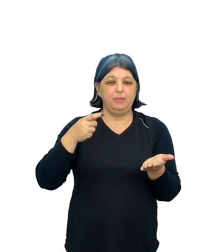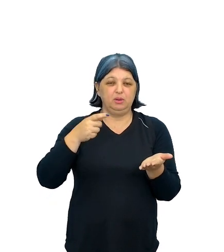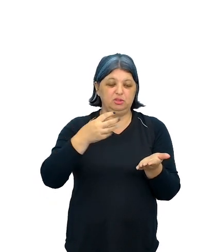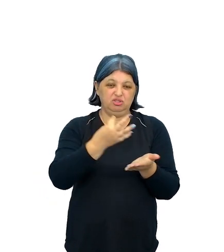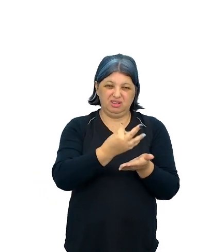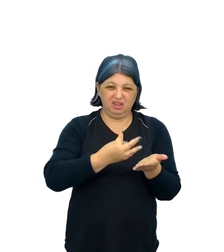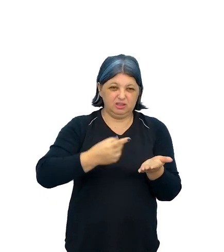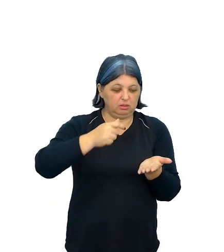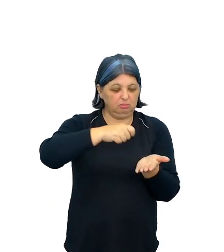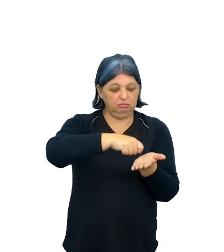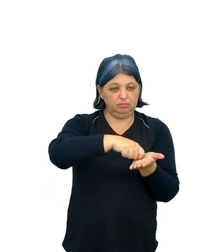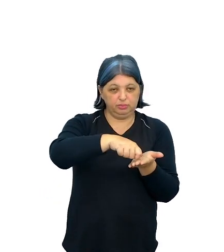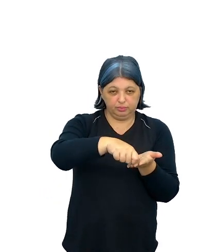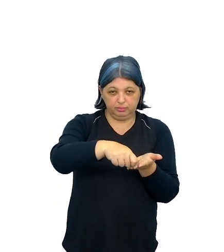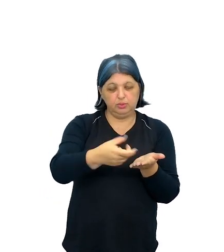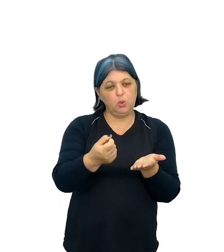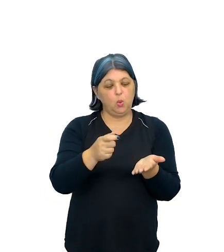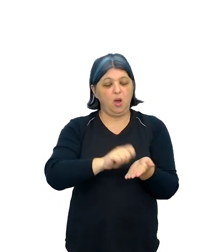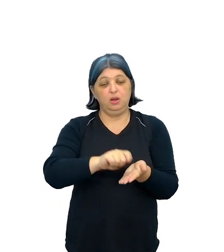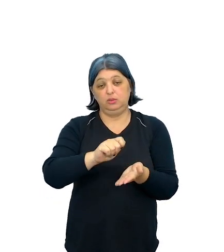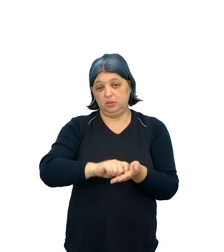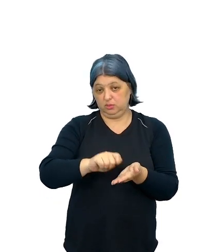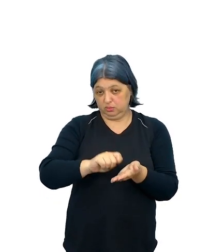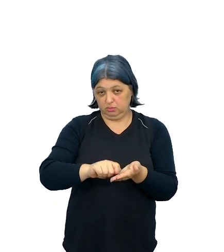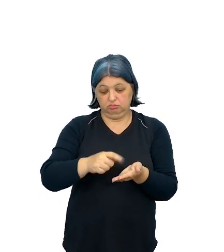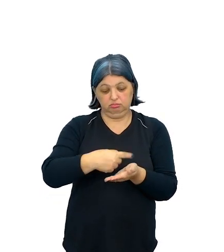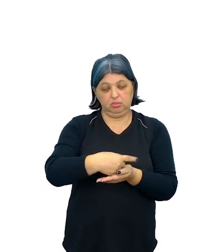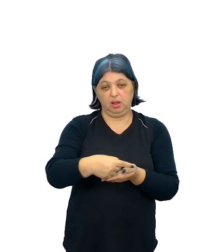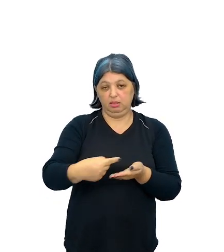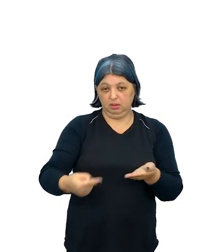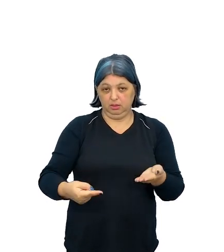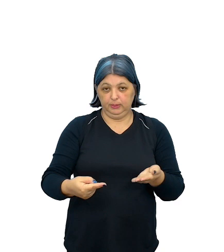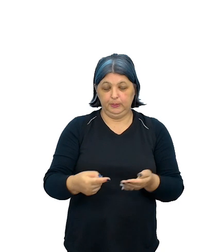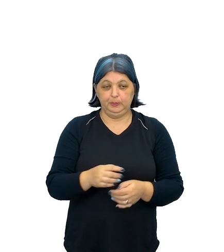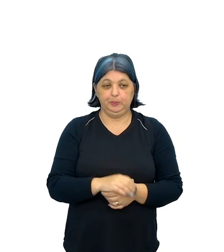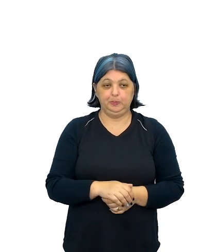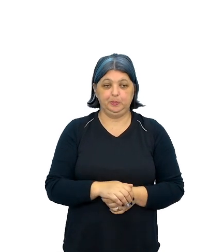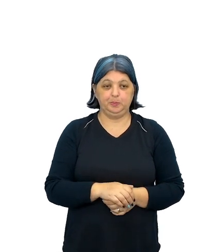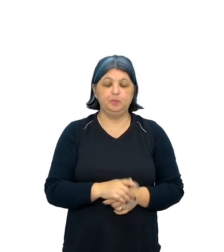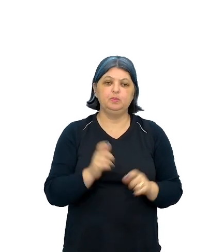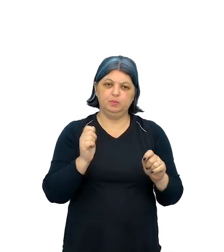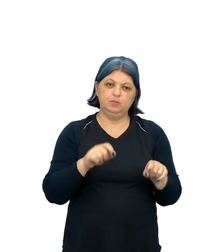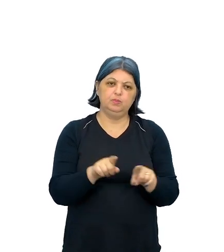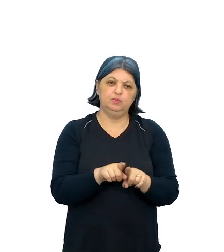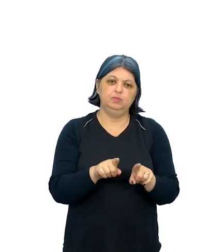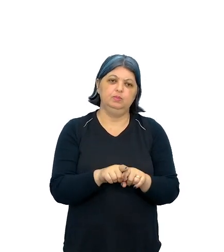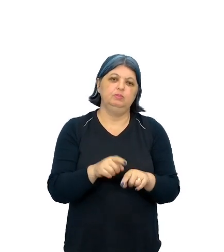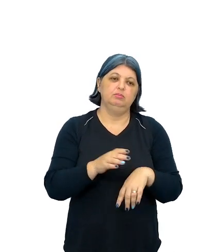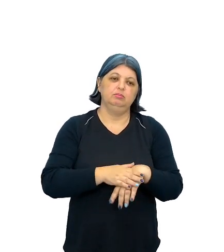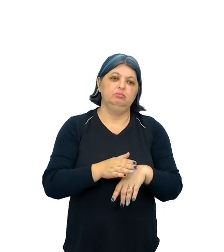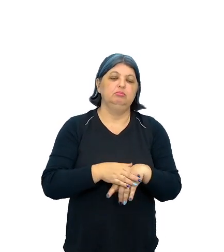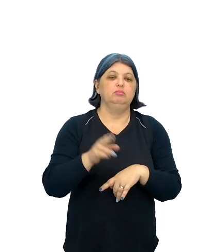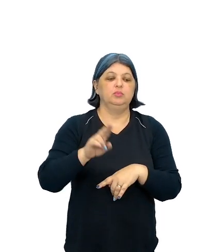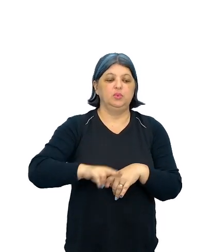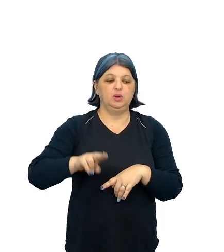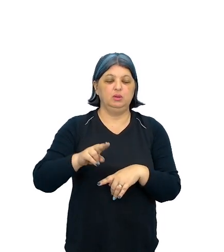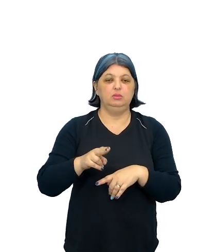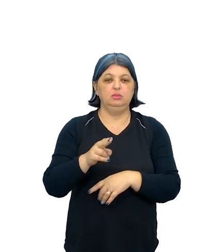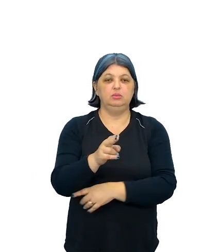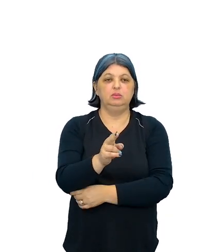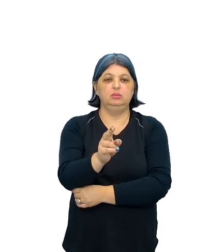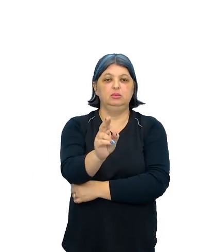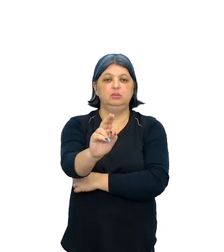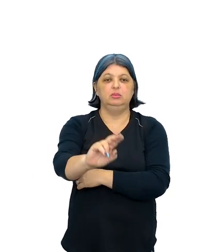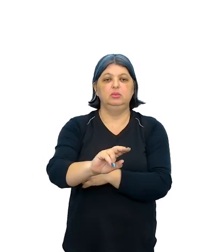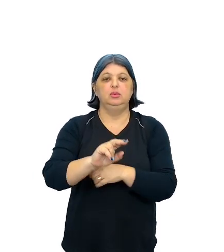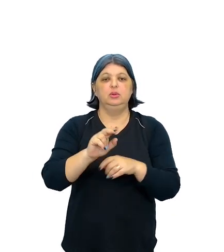texto ou outras formas, talvez anotações em caderno, né? Podem também fazer, se estiver utilizando